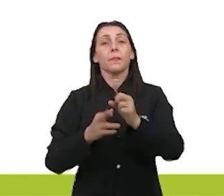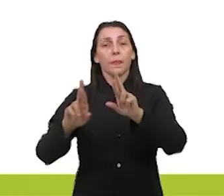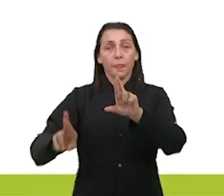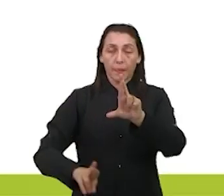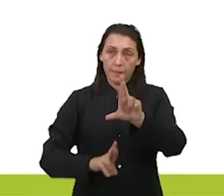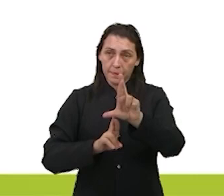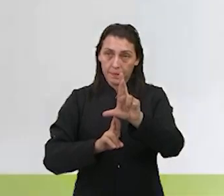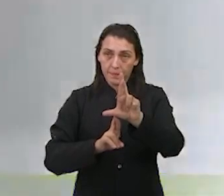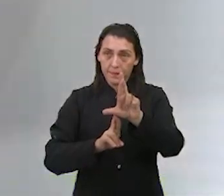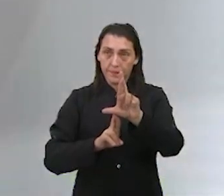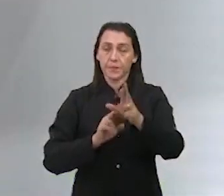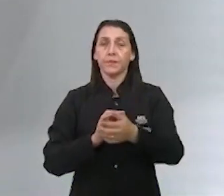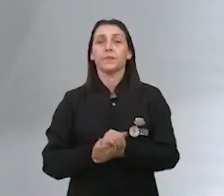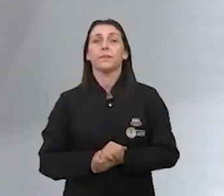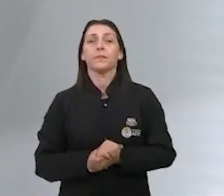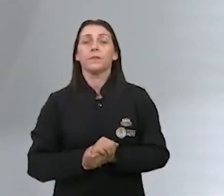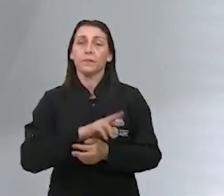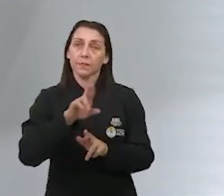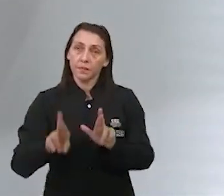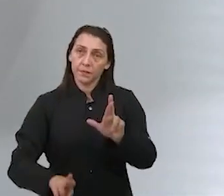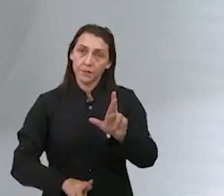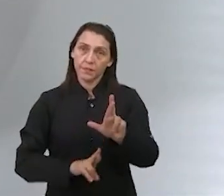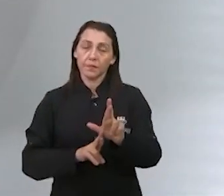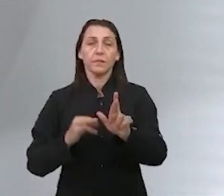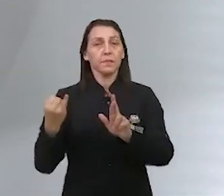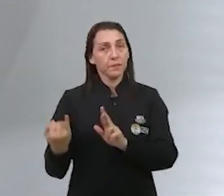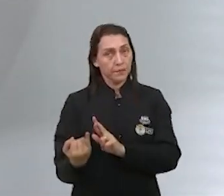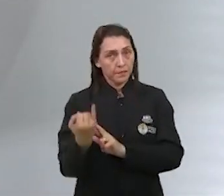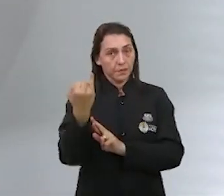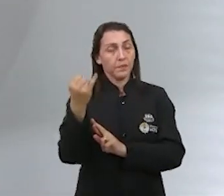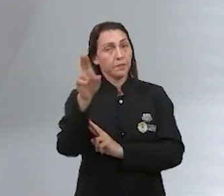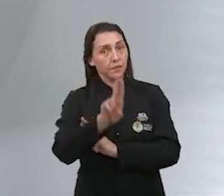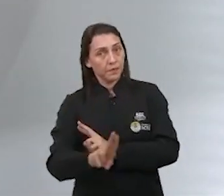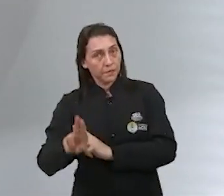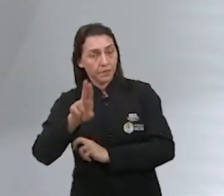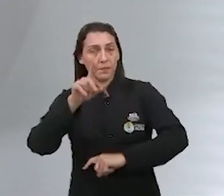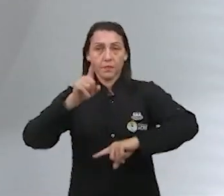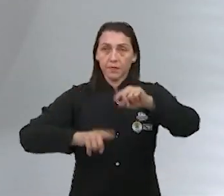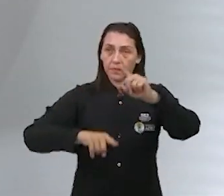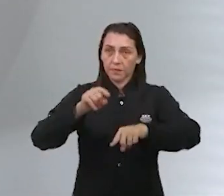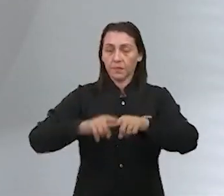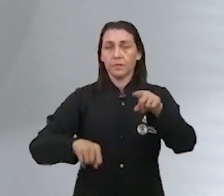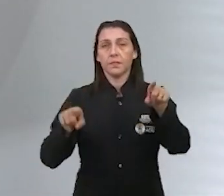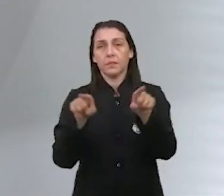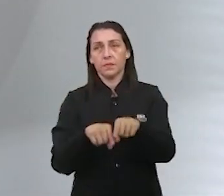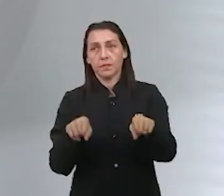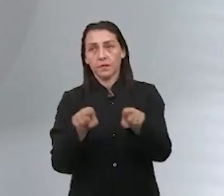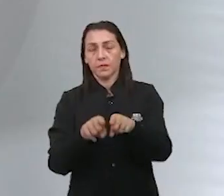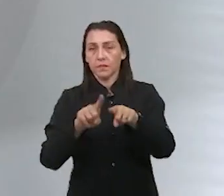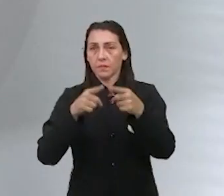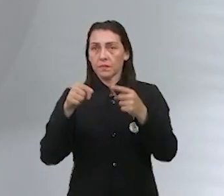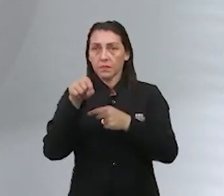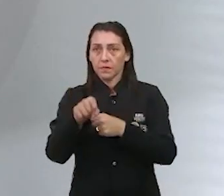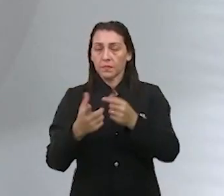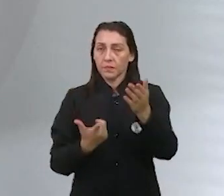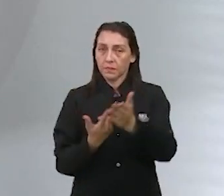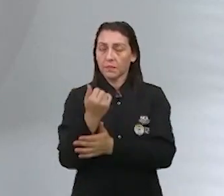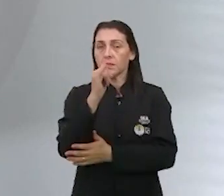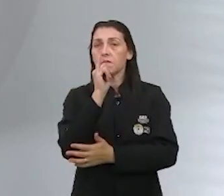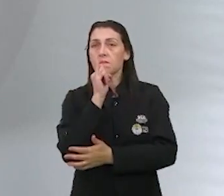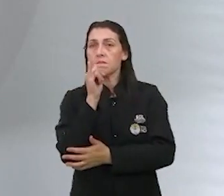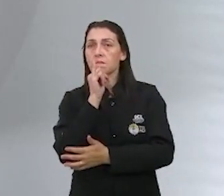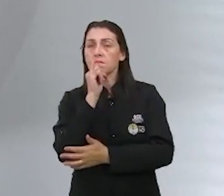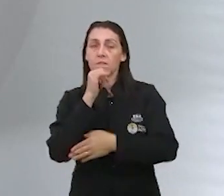reciclagem. Gente, a reciclagem ela é essencial. Reutilizar materiais também. Mas quando você vai comprar, por